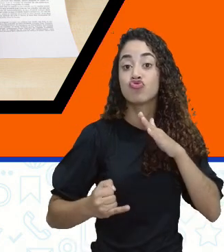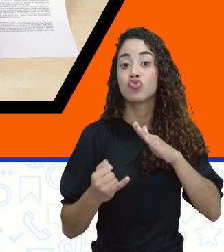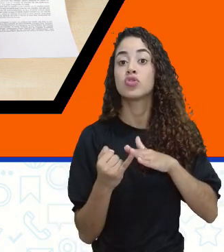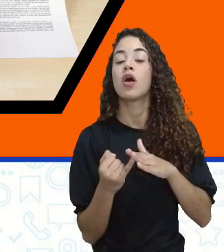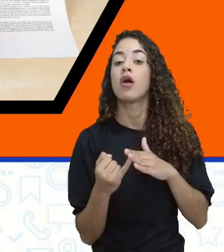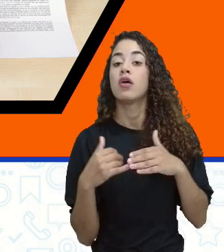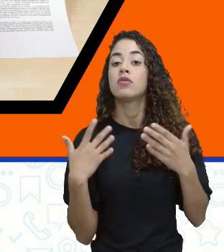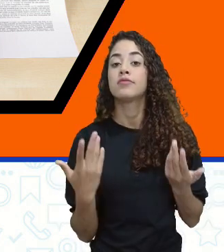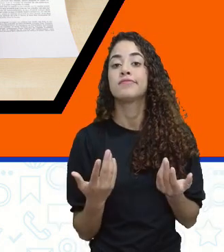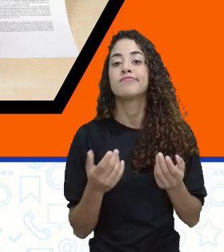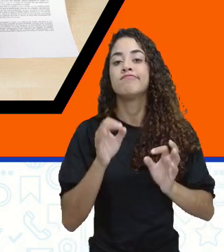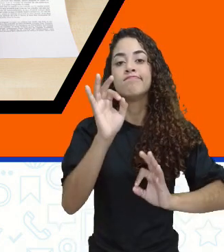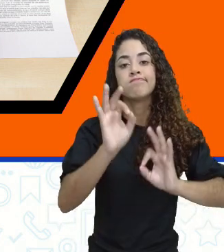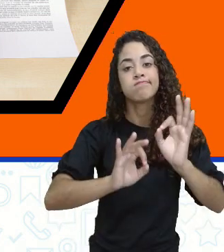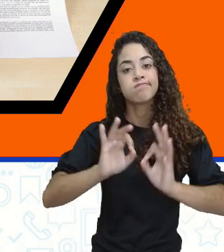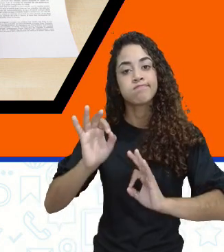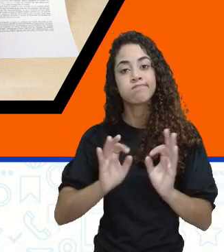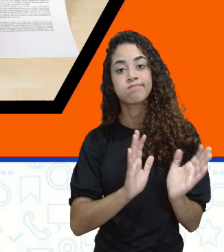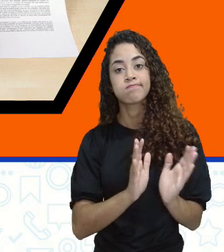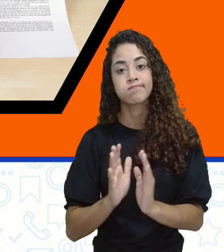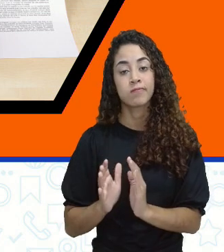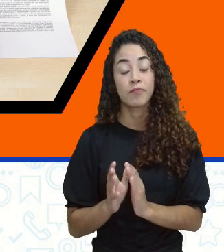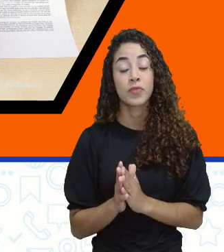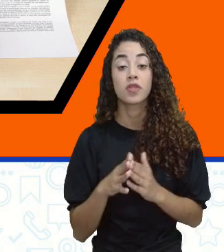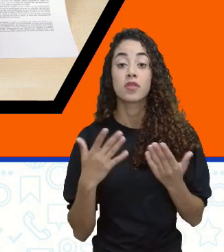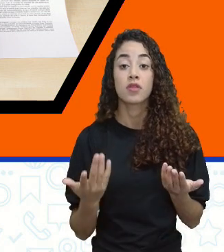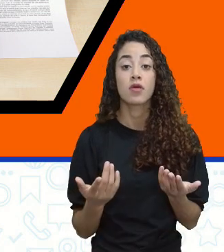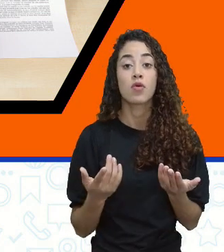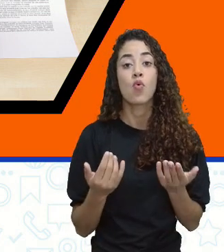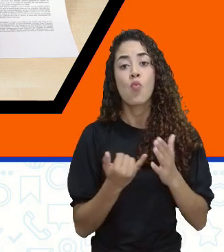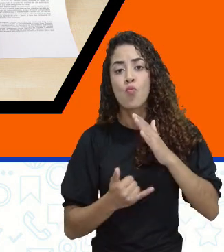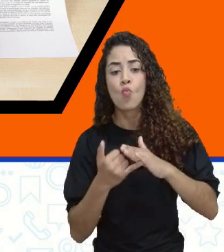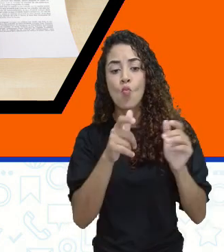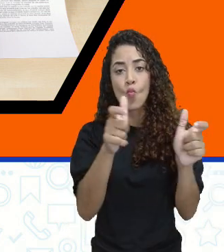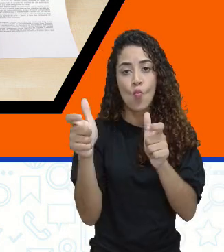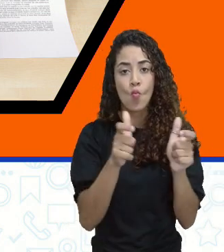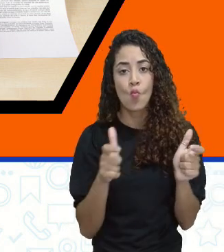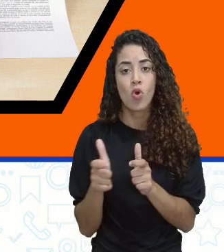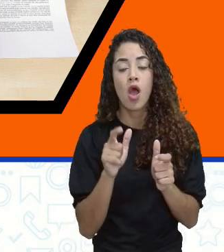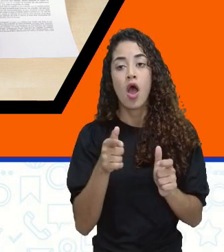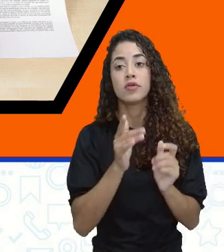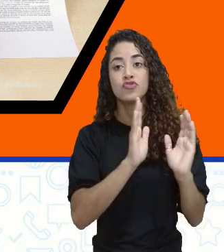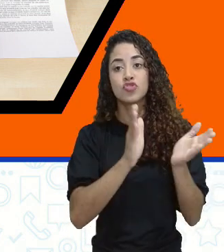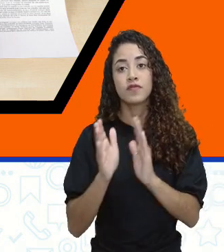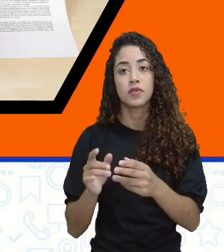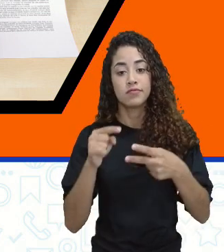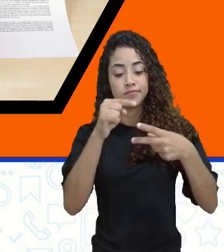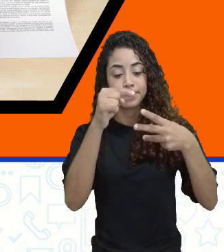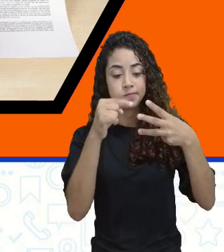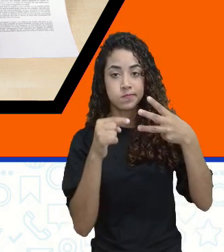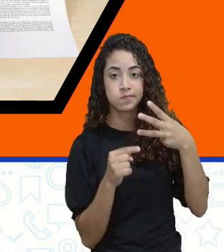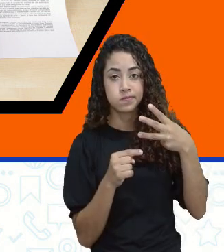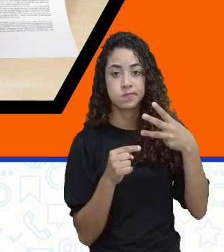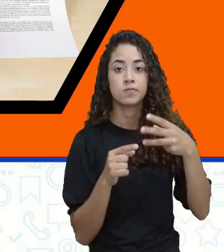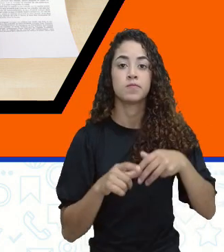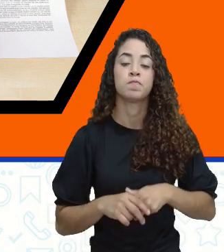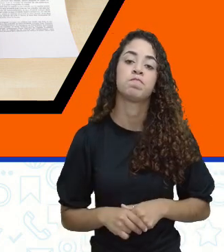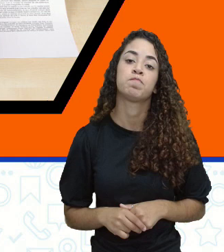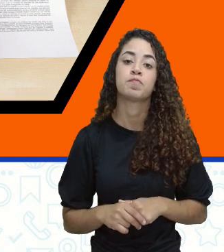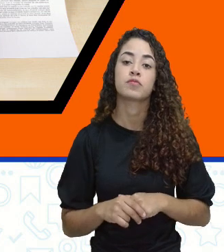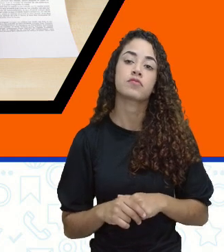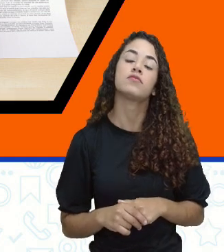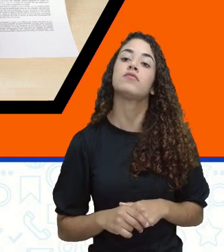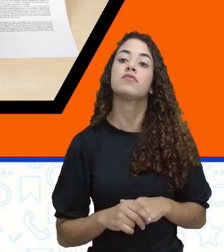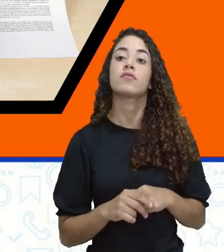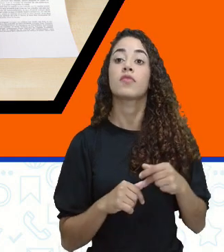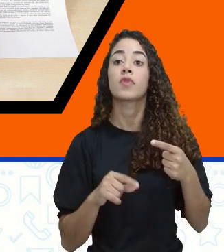institucionalizadas por organizações. E essas organizações elas são divididas em 3 esferas, digamos assim, né?